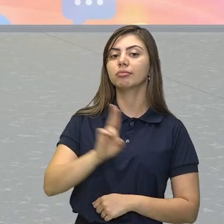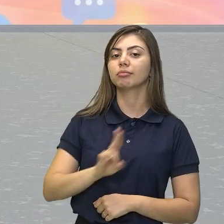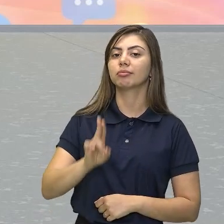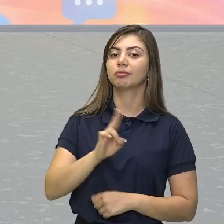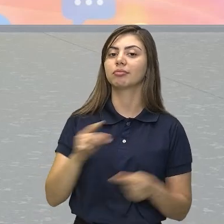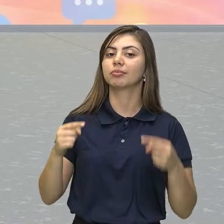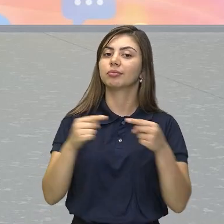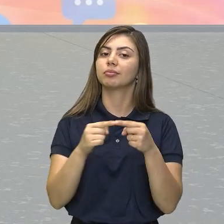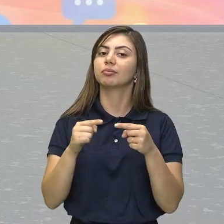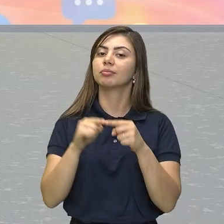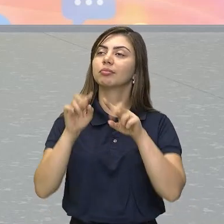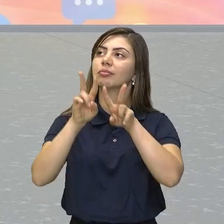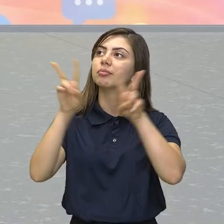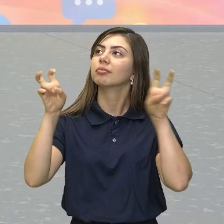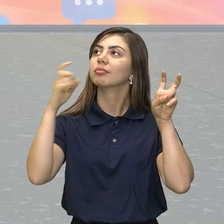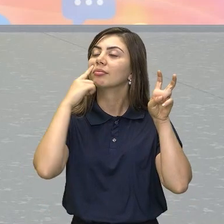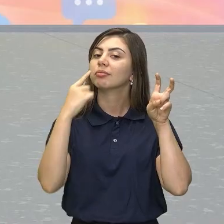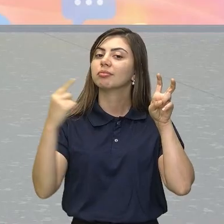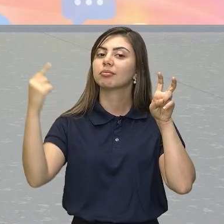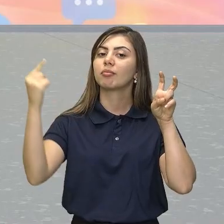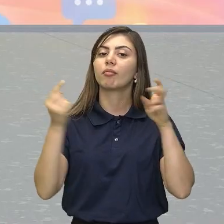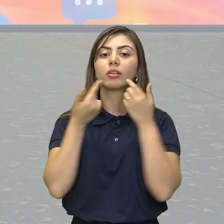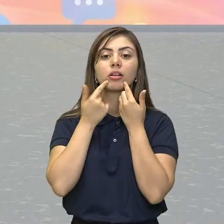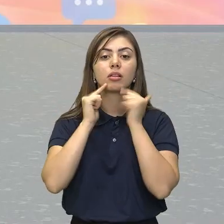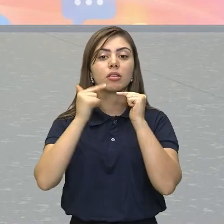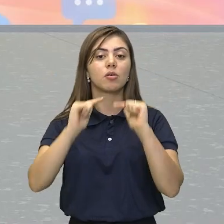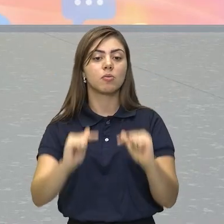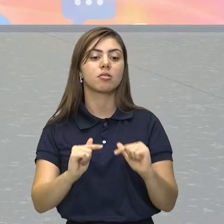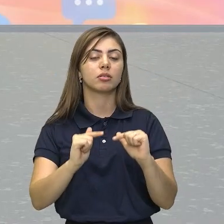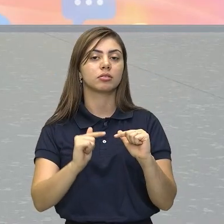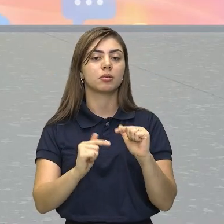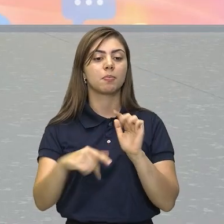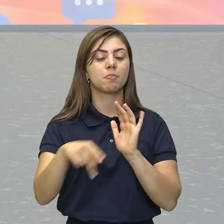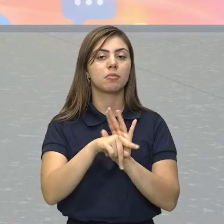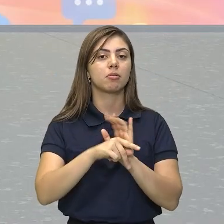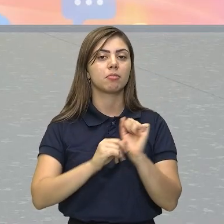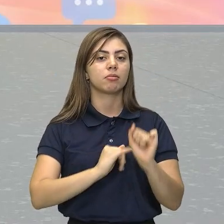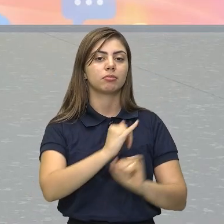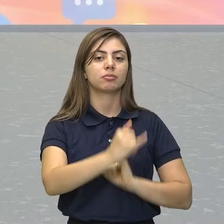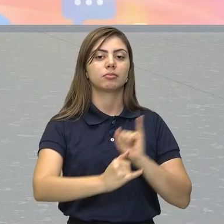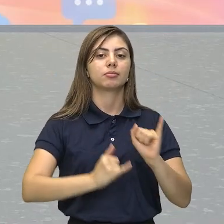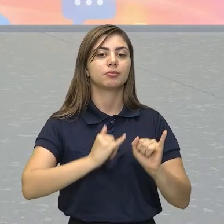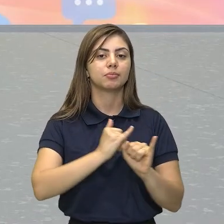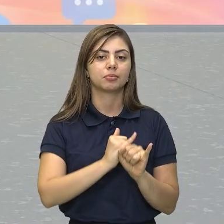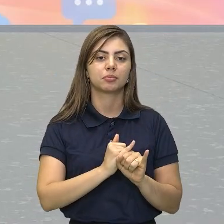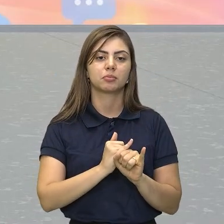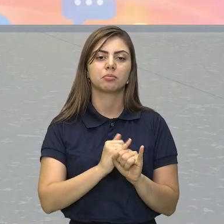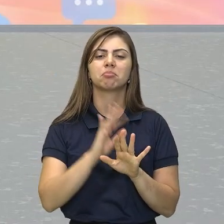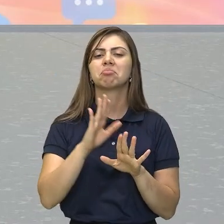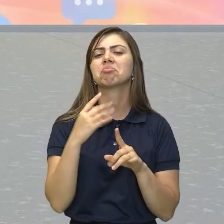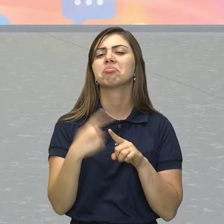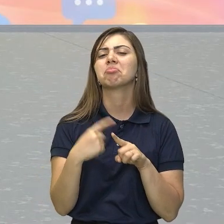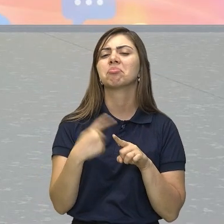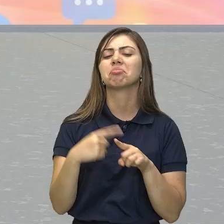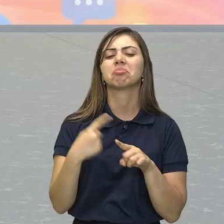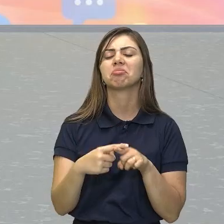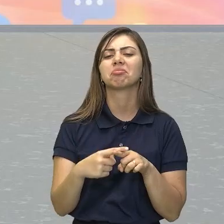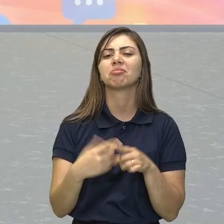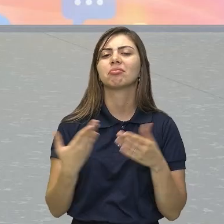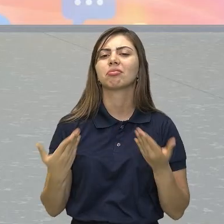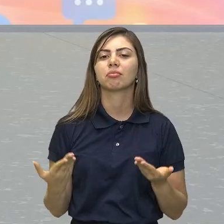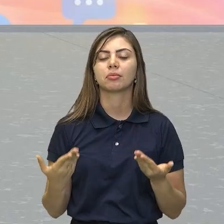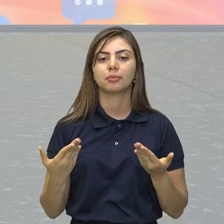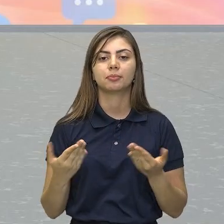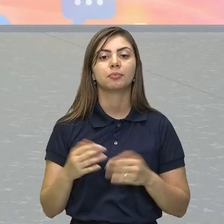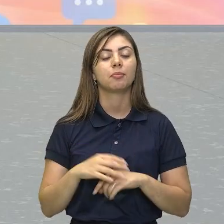nós temos aqui, a linguagem da internet. Por que nós trouxemos esse título, né? Porque a linguagem